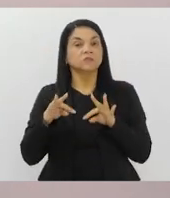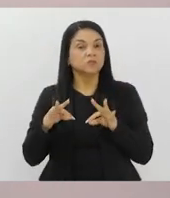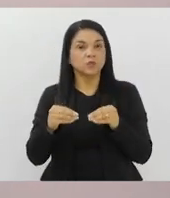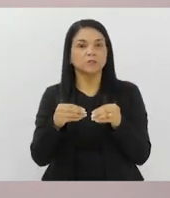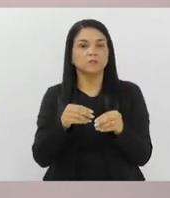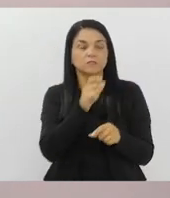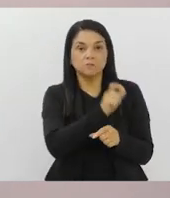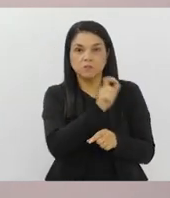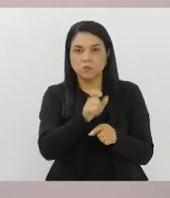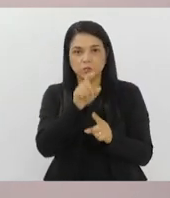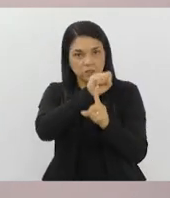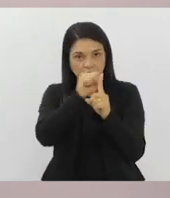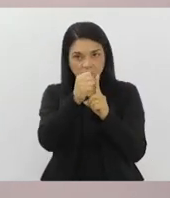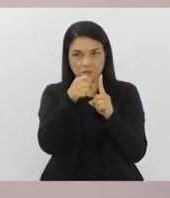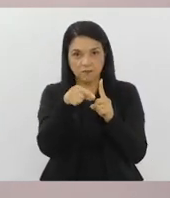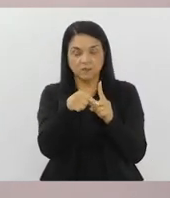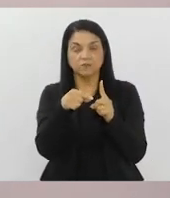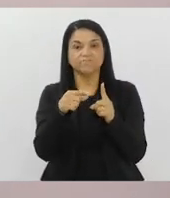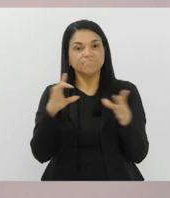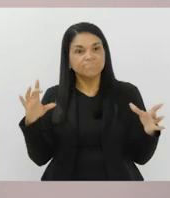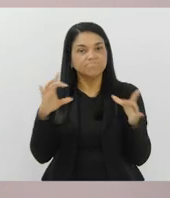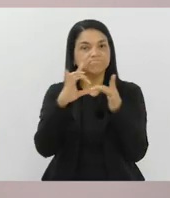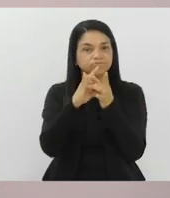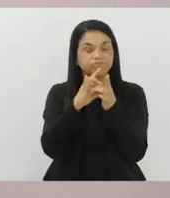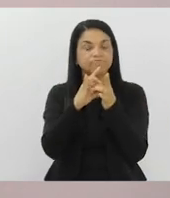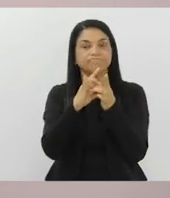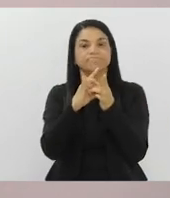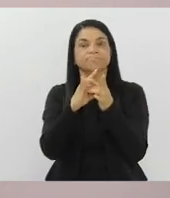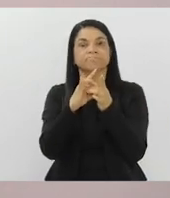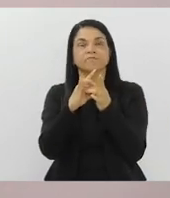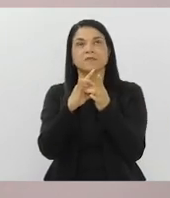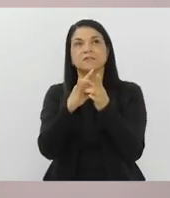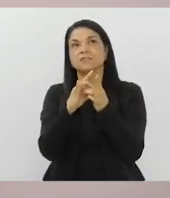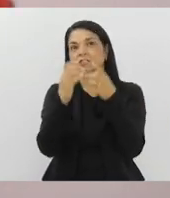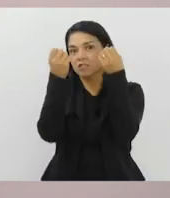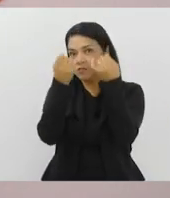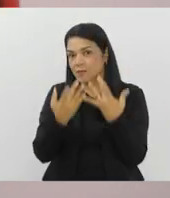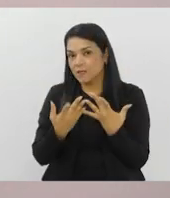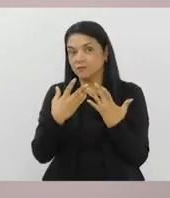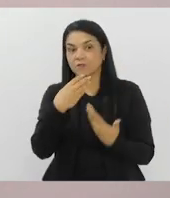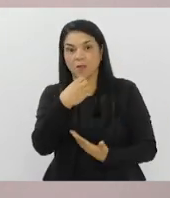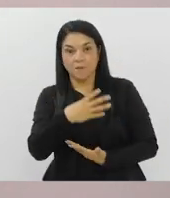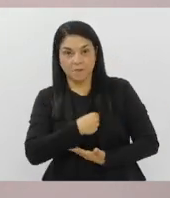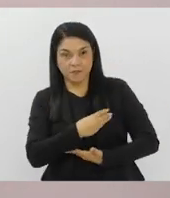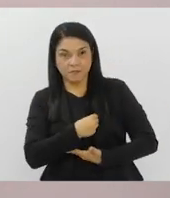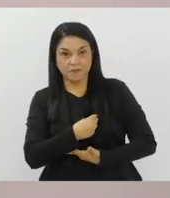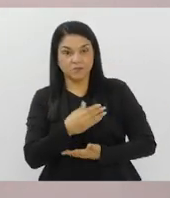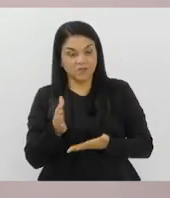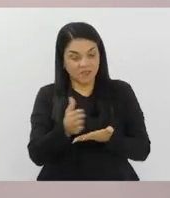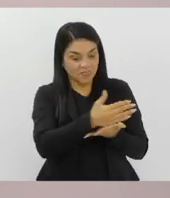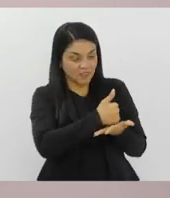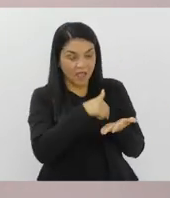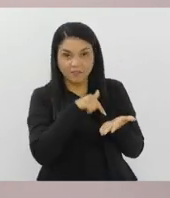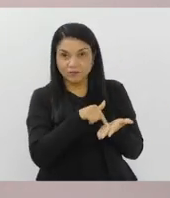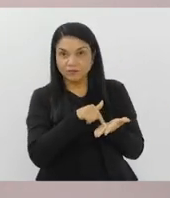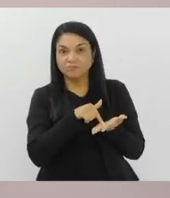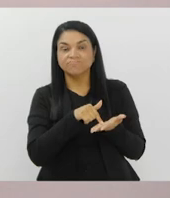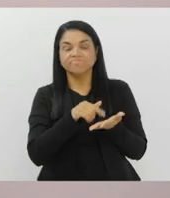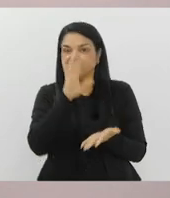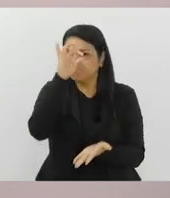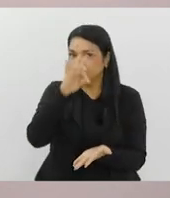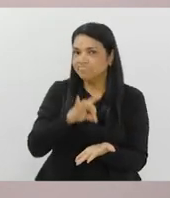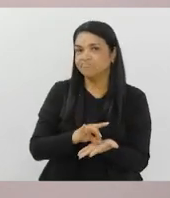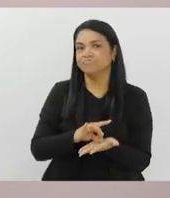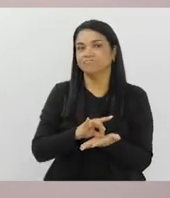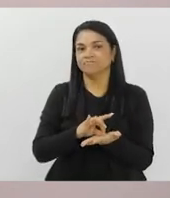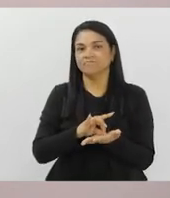da sociedade. E a consolidação. A gente está falando da amamentação em dados que foram traduzidos, mas que consolida de